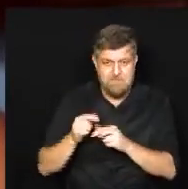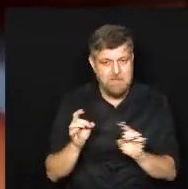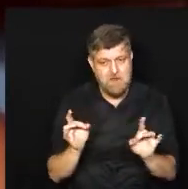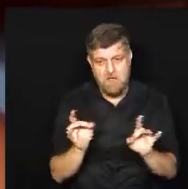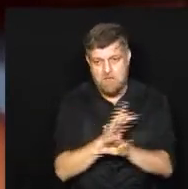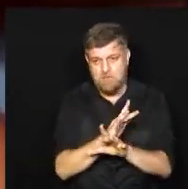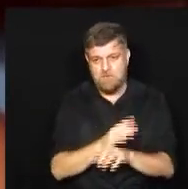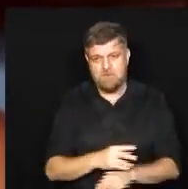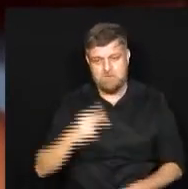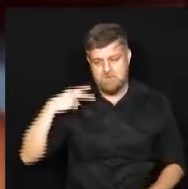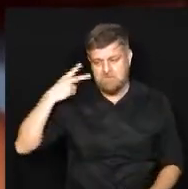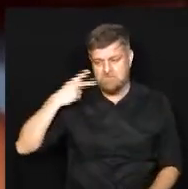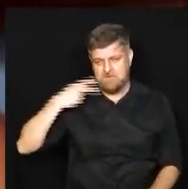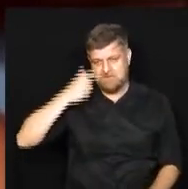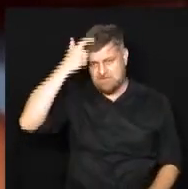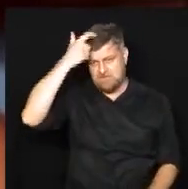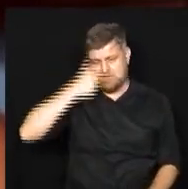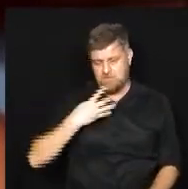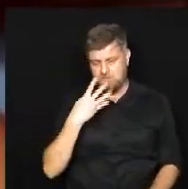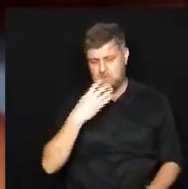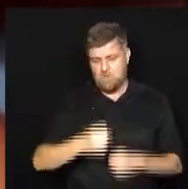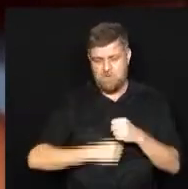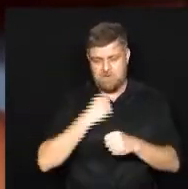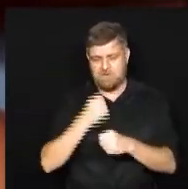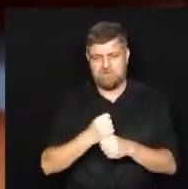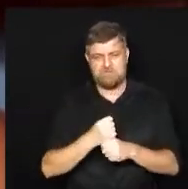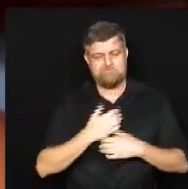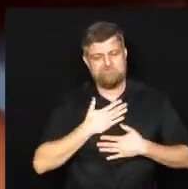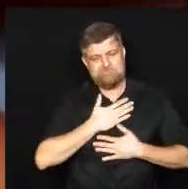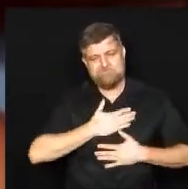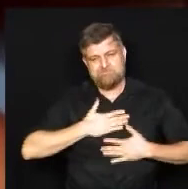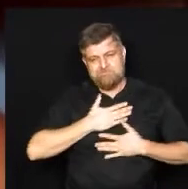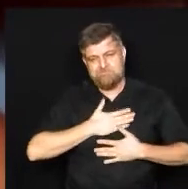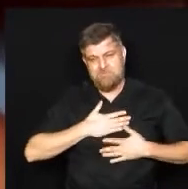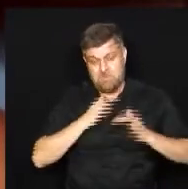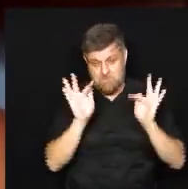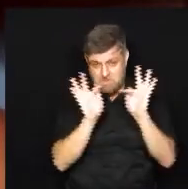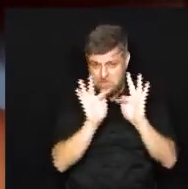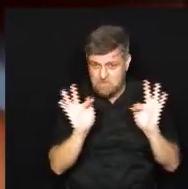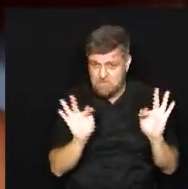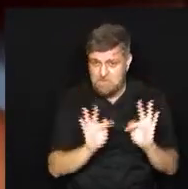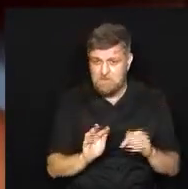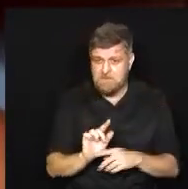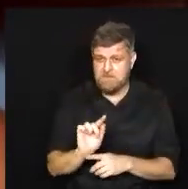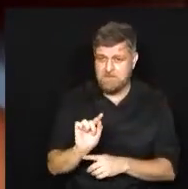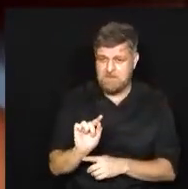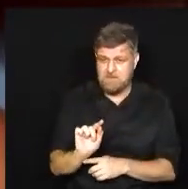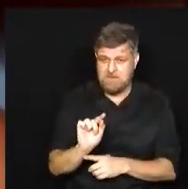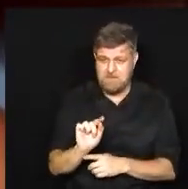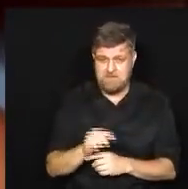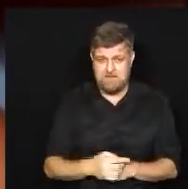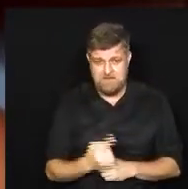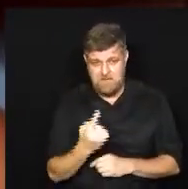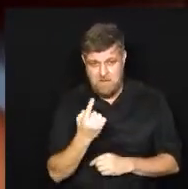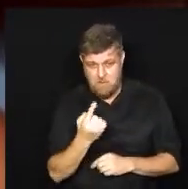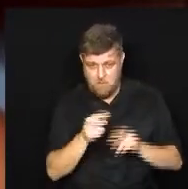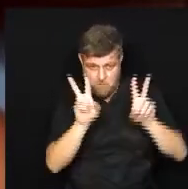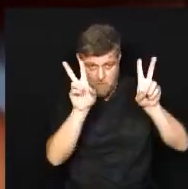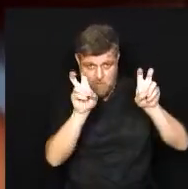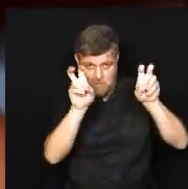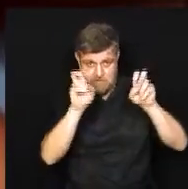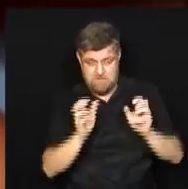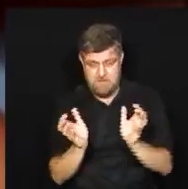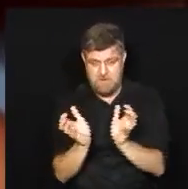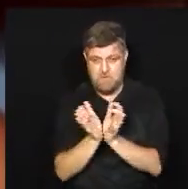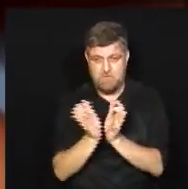dessa legislatura. Eu fico muito feliz, né, que uma das questões que a